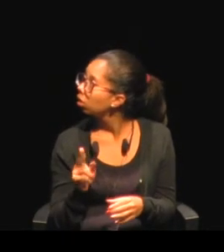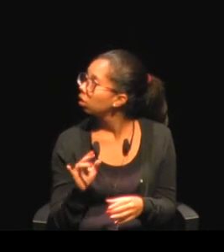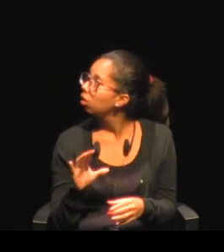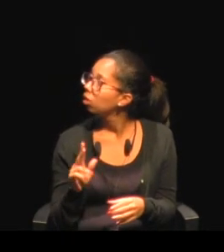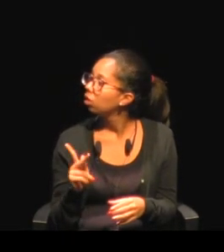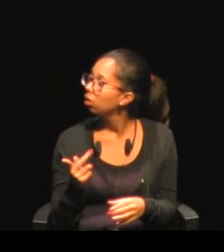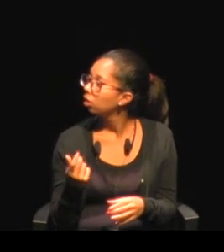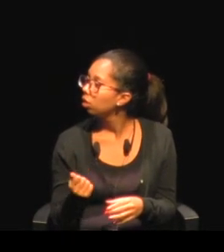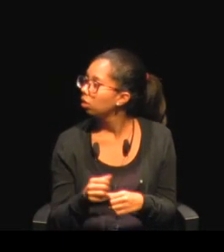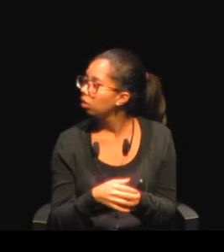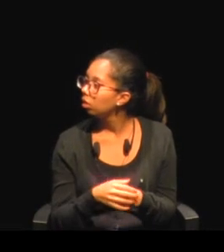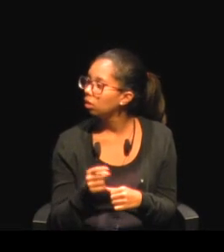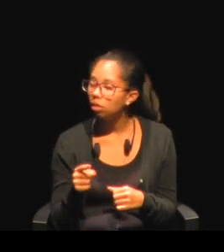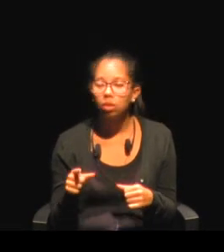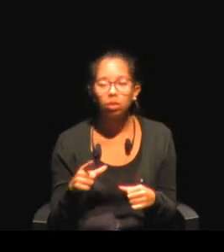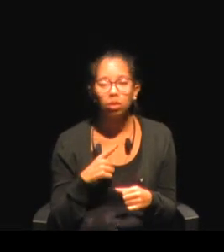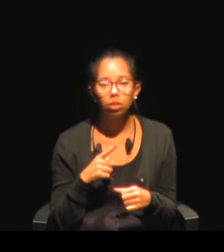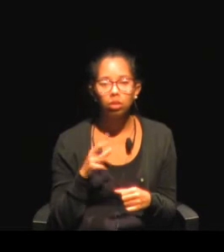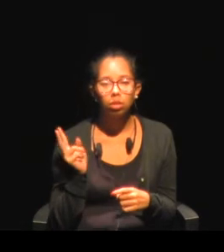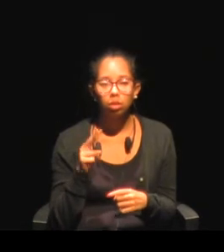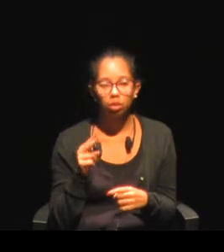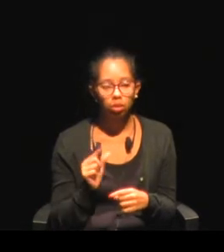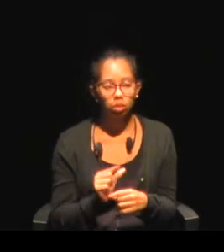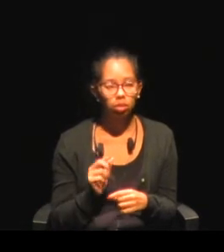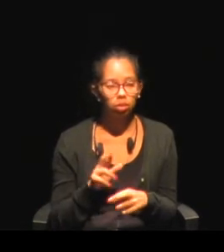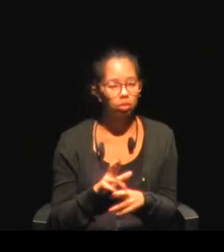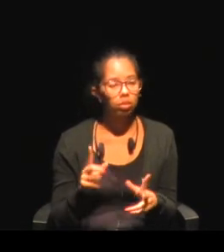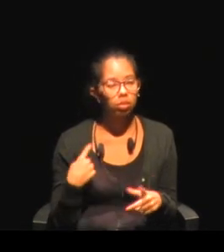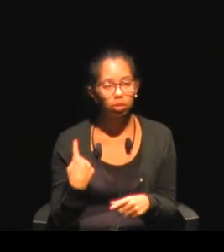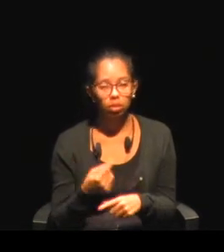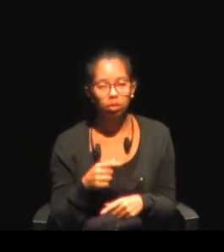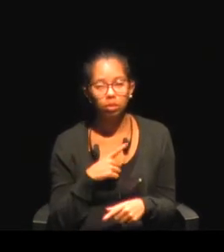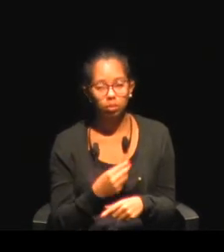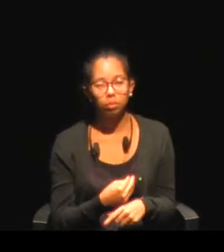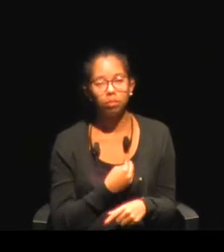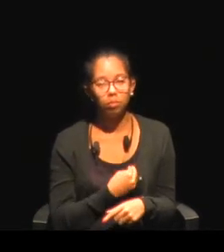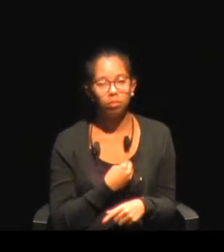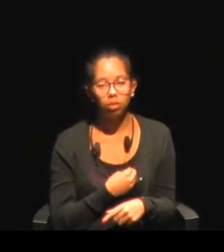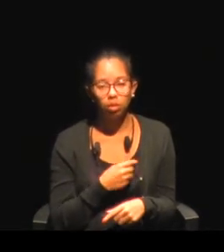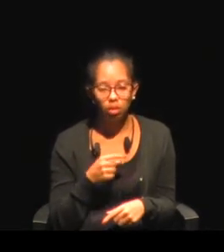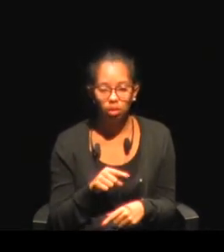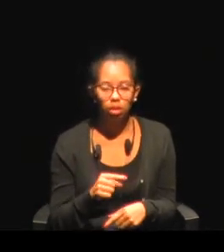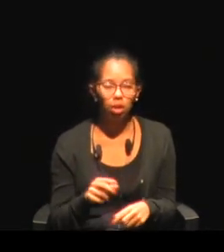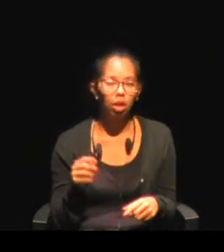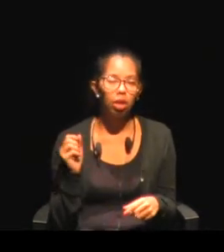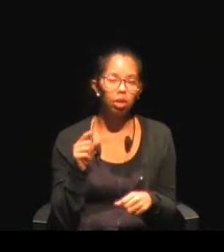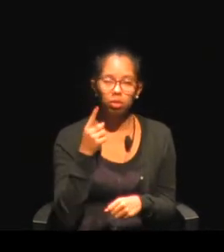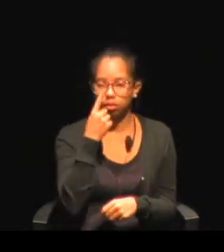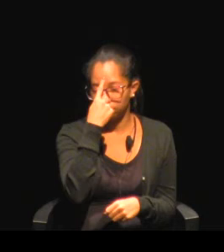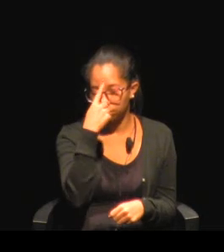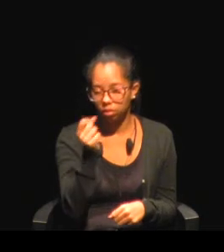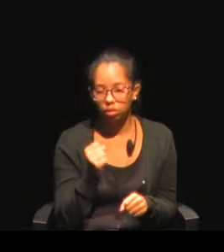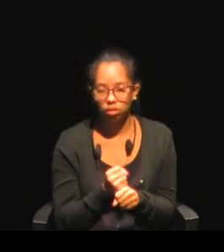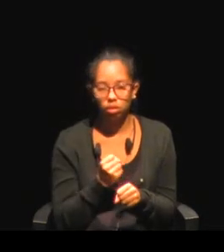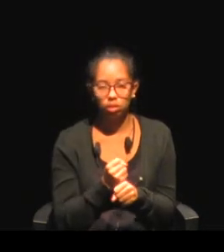né? Que tem uma história que é um pouco diferente da nossa, assim, aqui que a gente não sente muito bem, mas que está muito presente neles. É sempre essa ideia